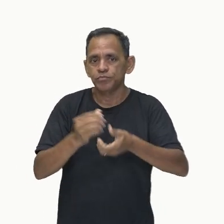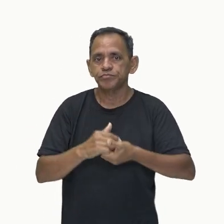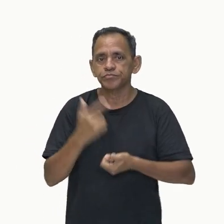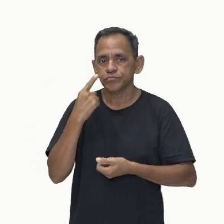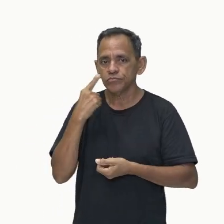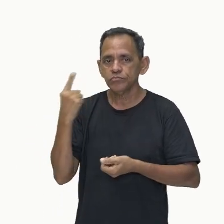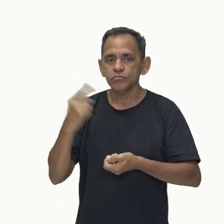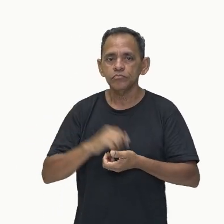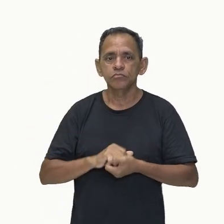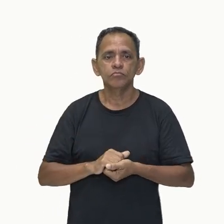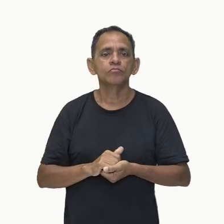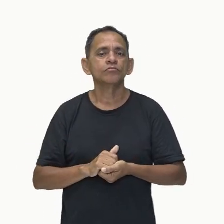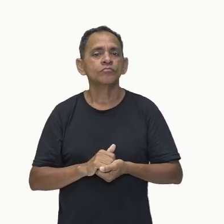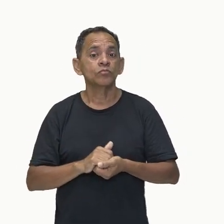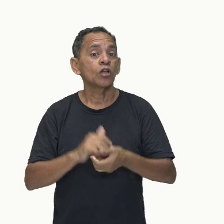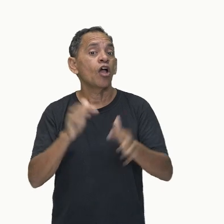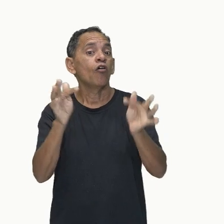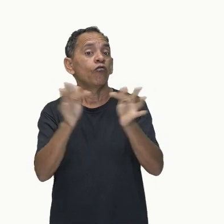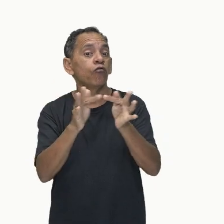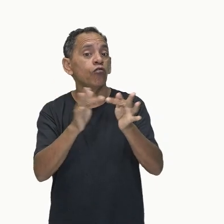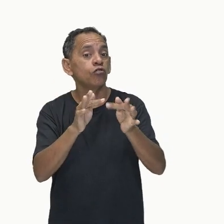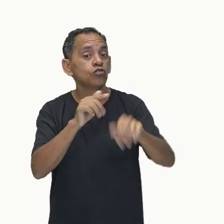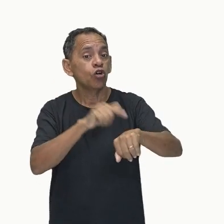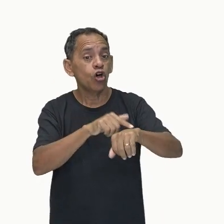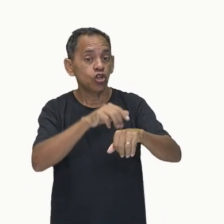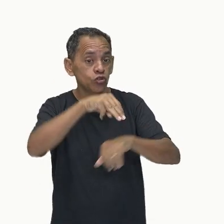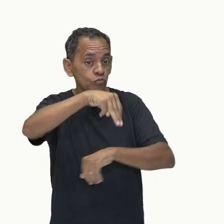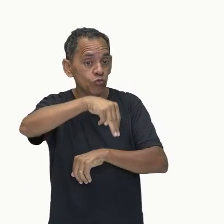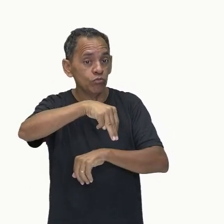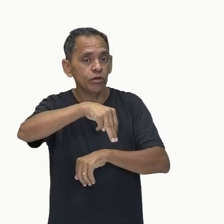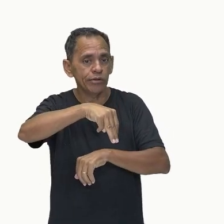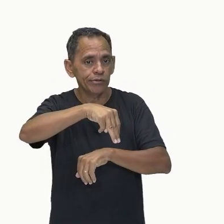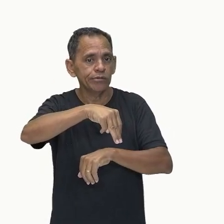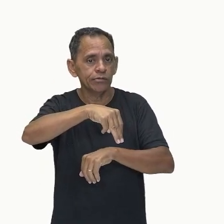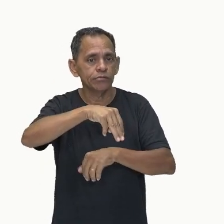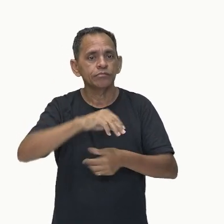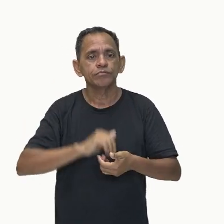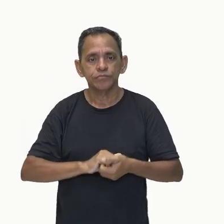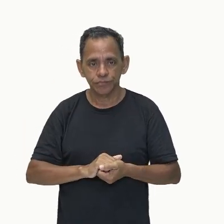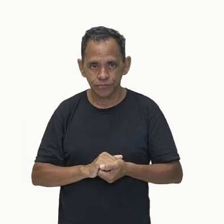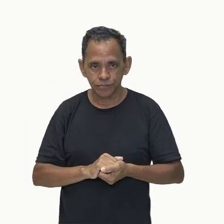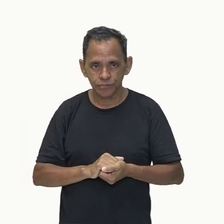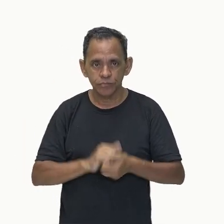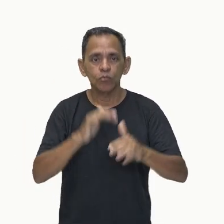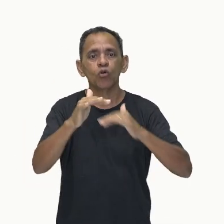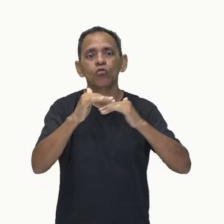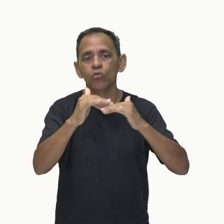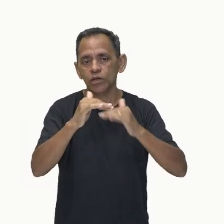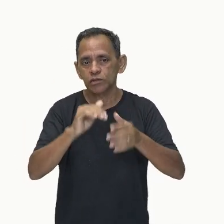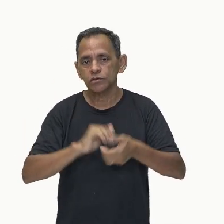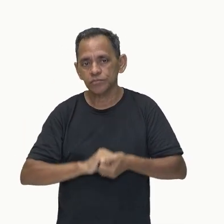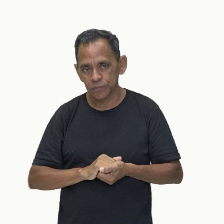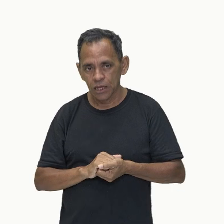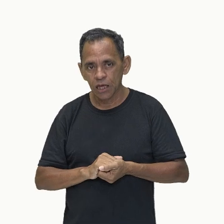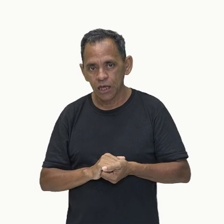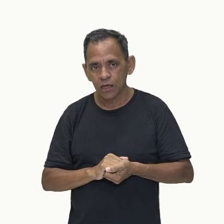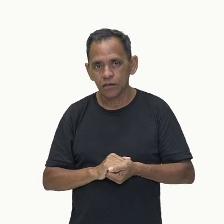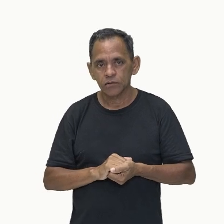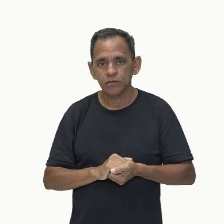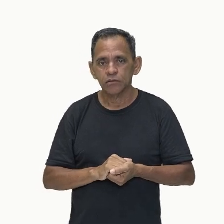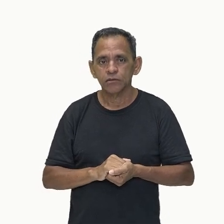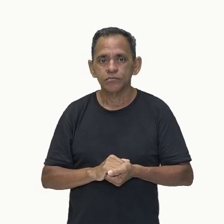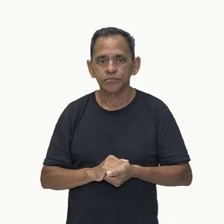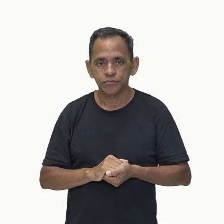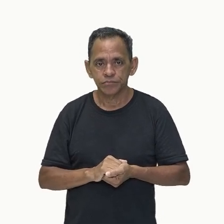a função horária do movimento é a função horária do sorvete, ó. S igual a S0 mais VT.